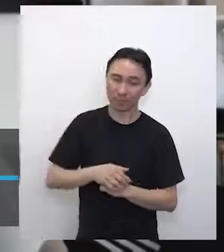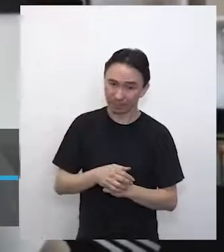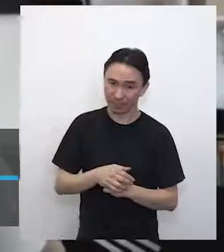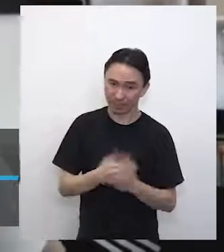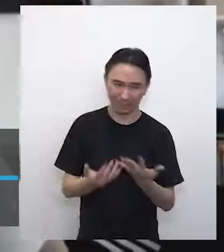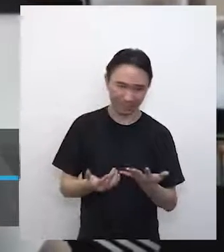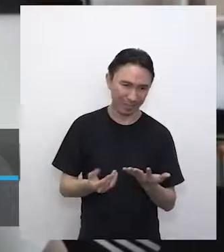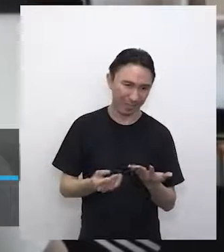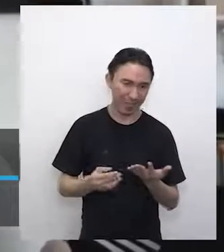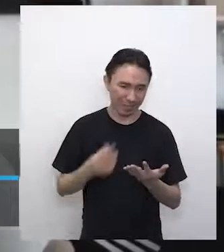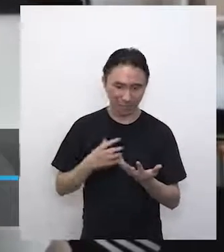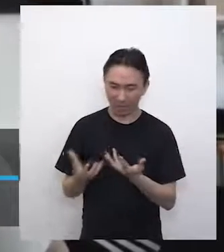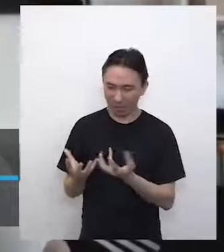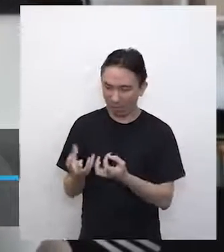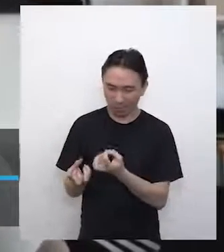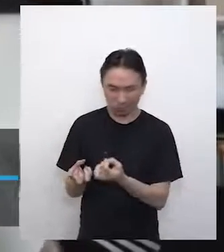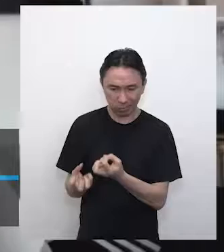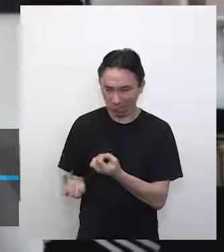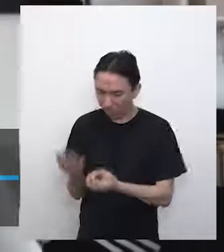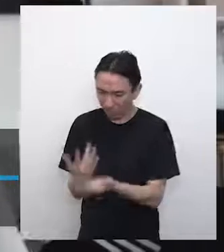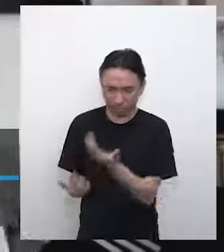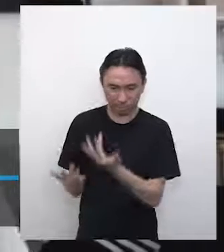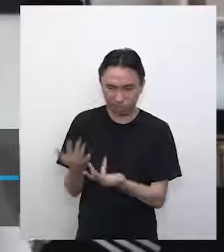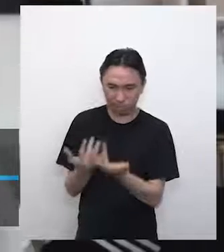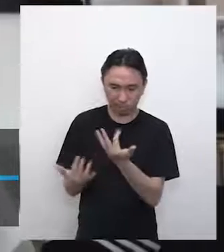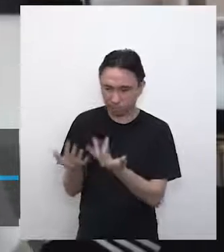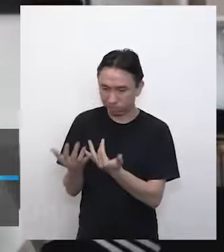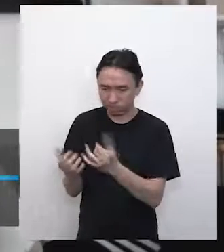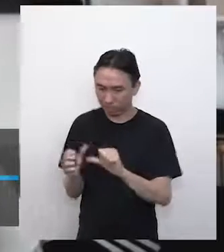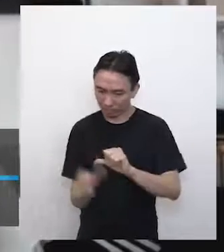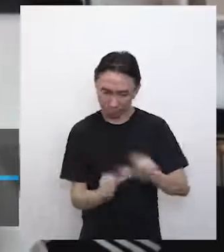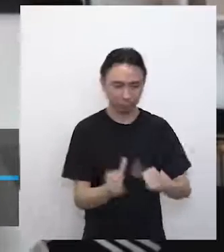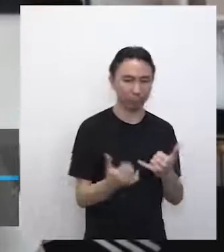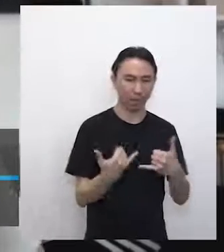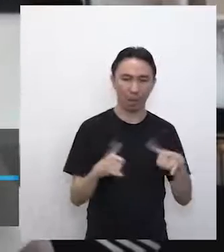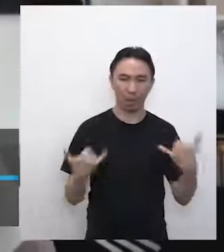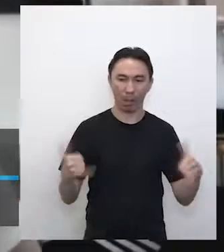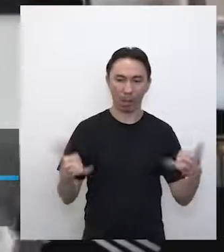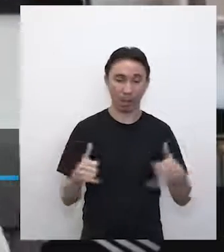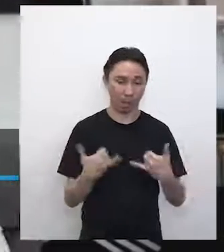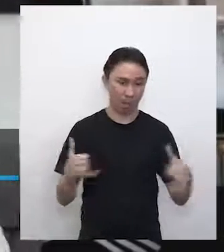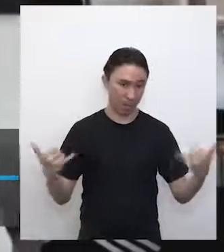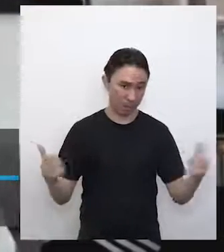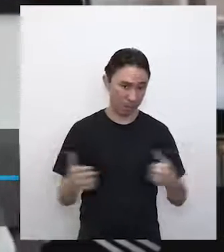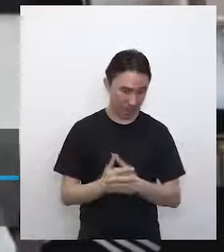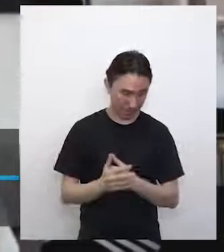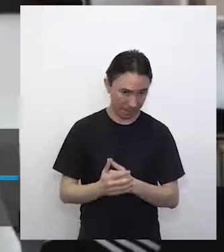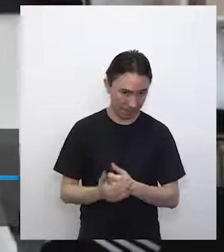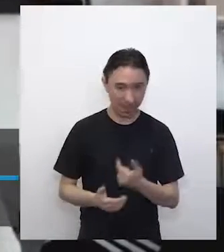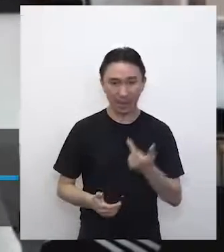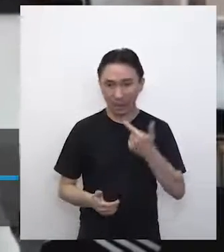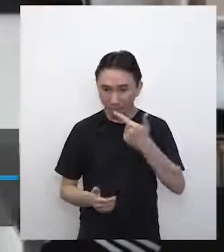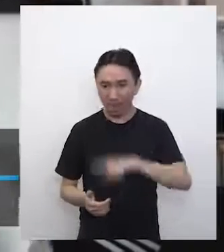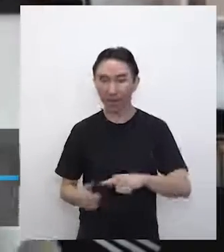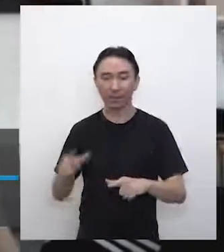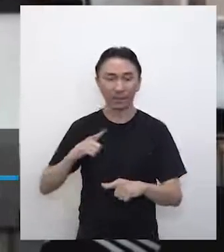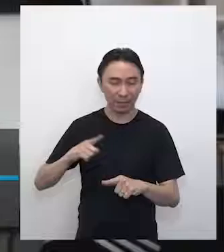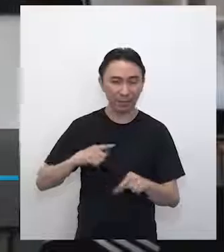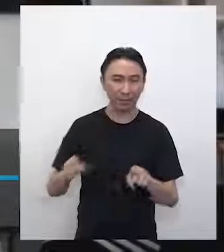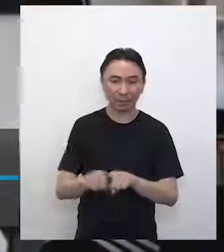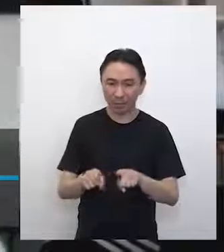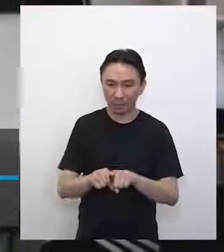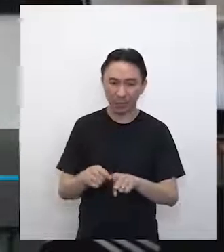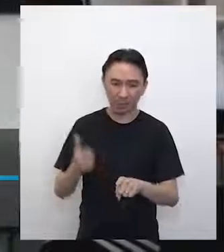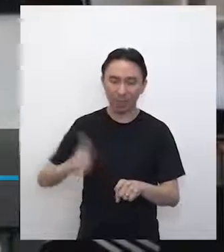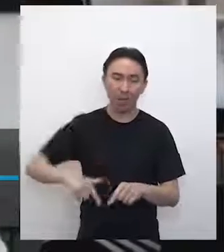eles acabam sendo aproveitados, que geram energia. Tem também a energia geotérmica, que é a